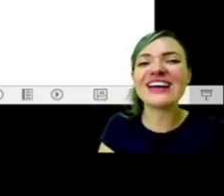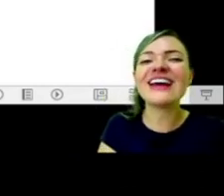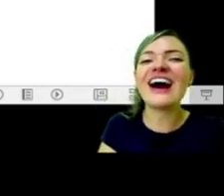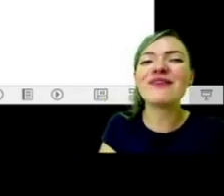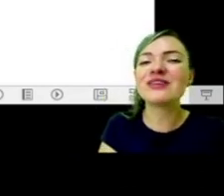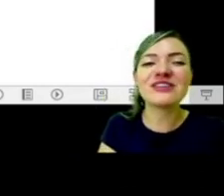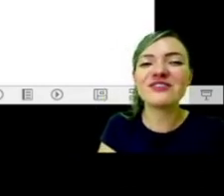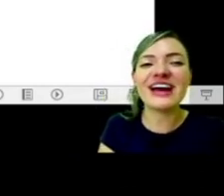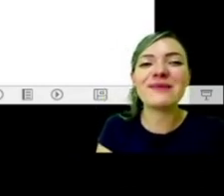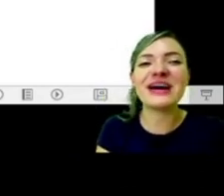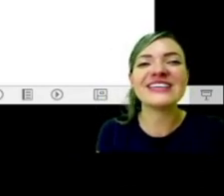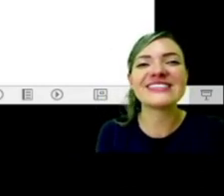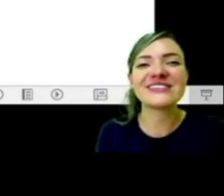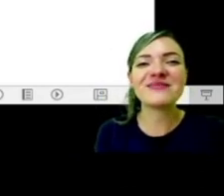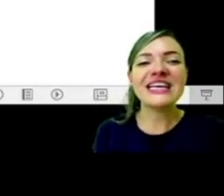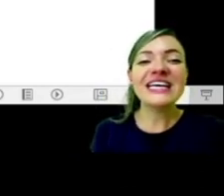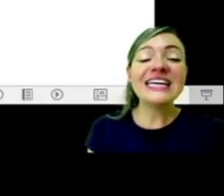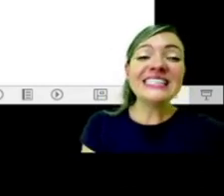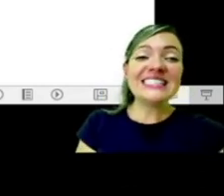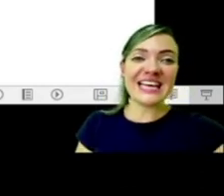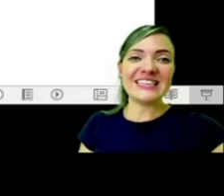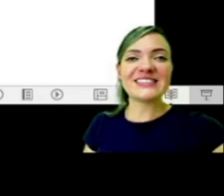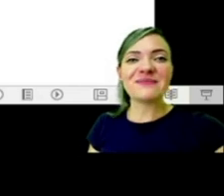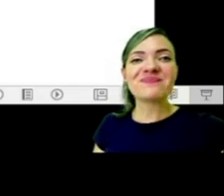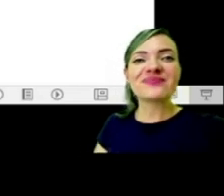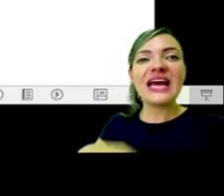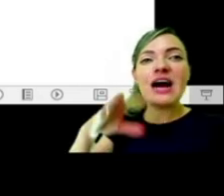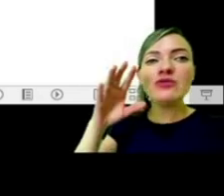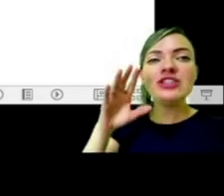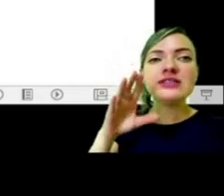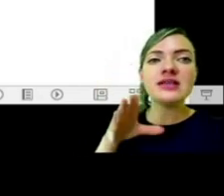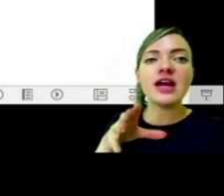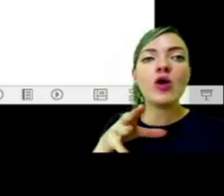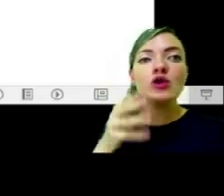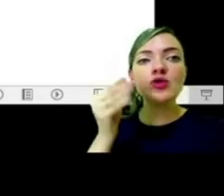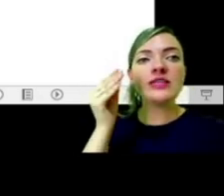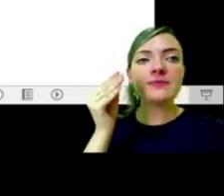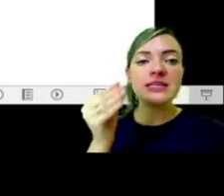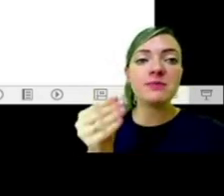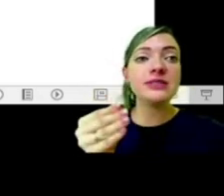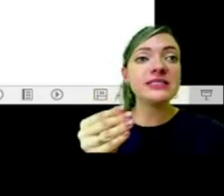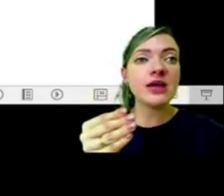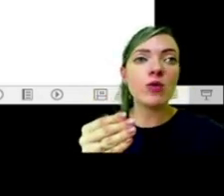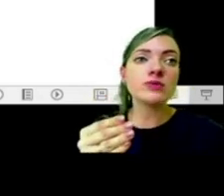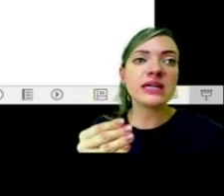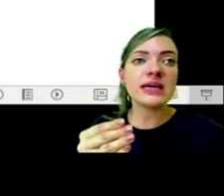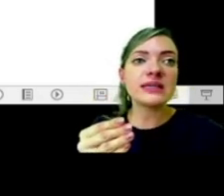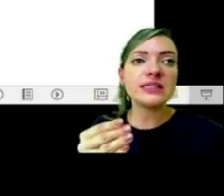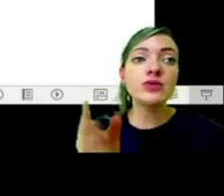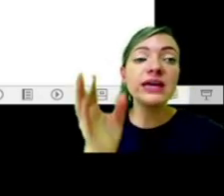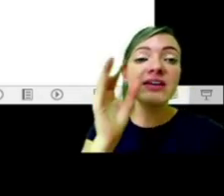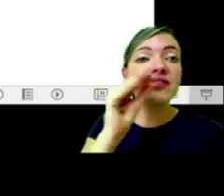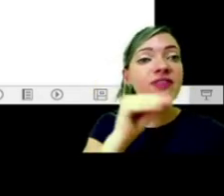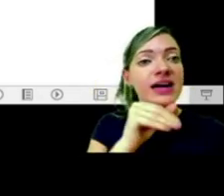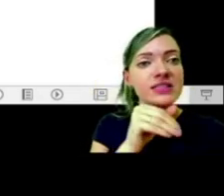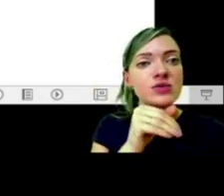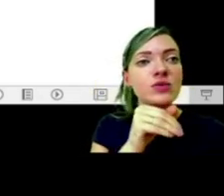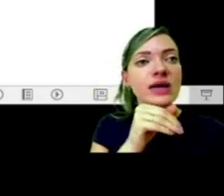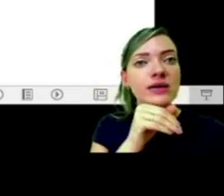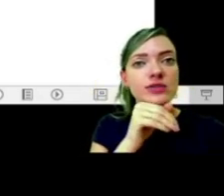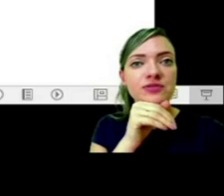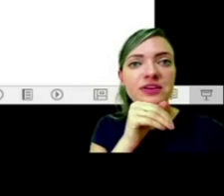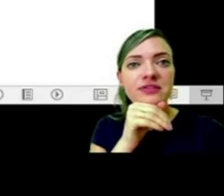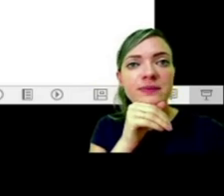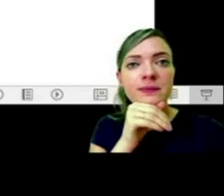você acertar, porque você não vai errar mais. 3. Ao dizer onde uma espécie pode ser encontrada e o que ela faz